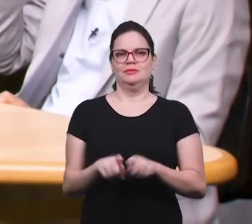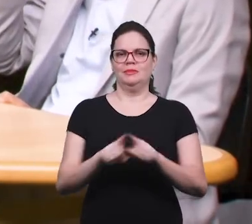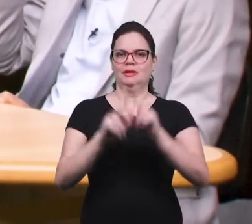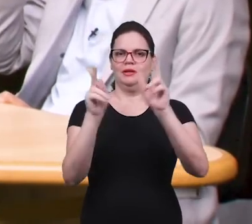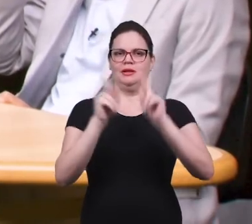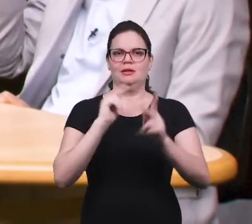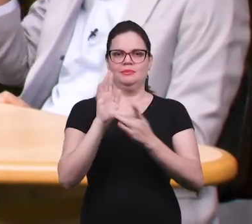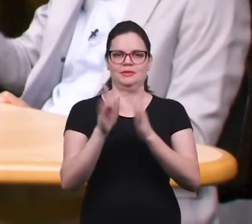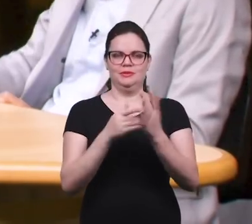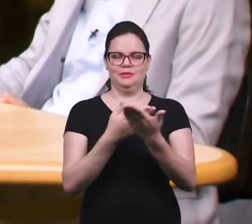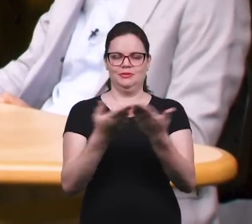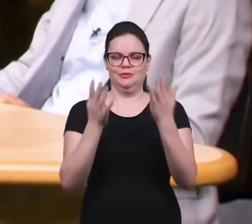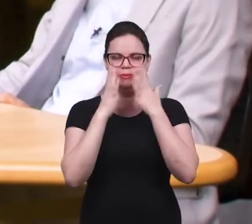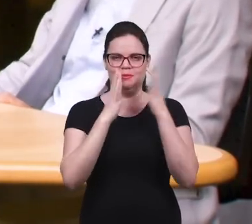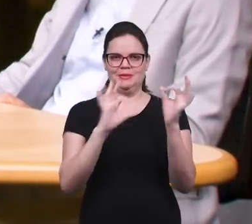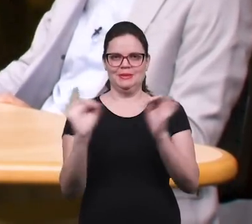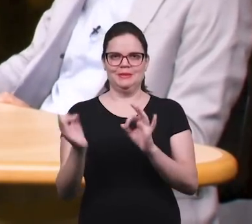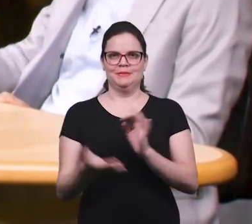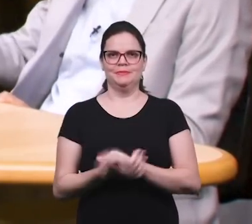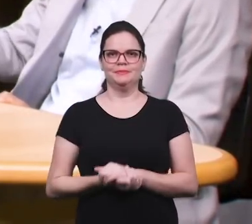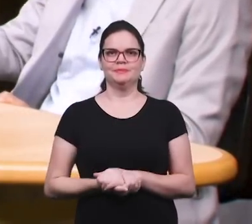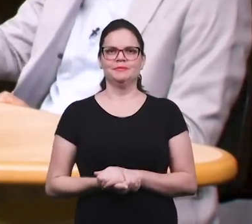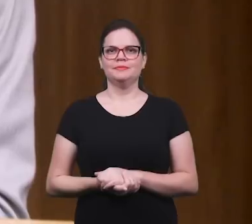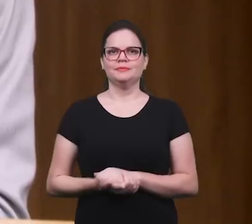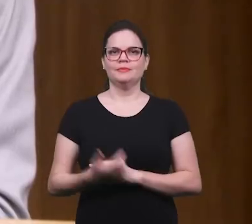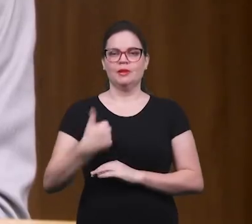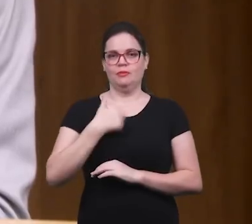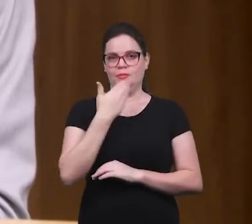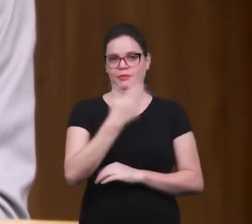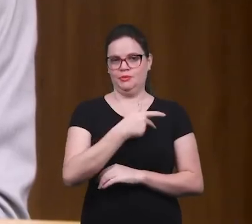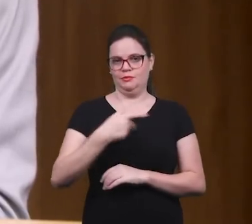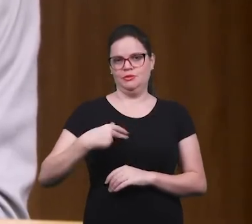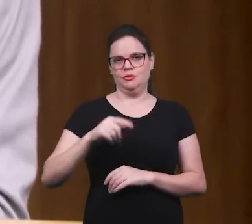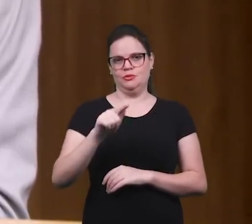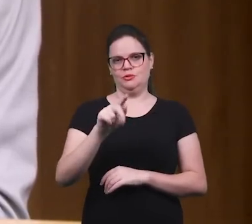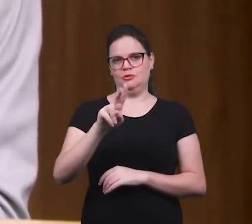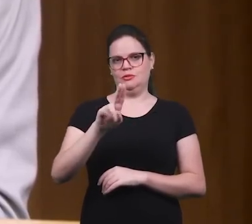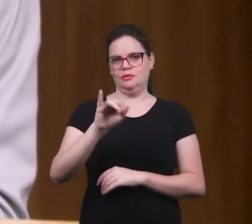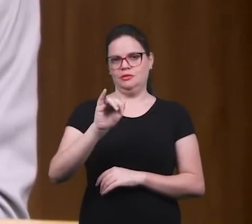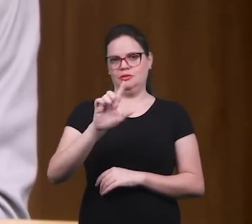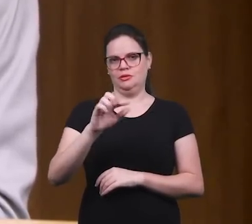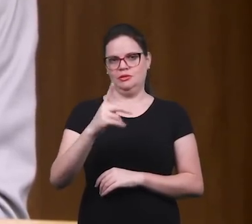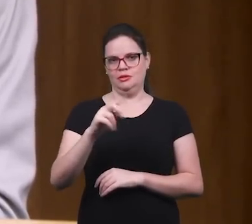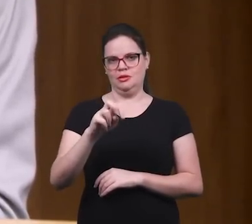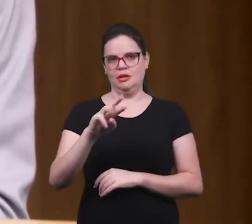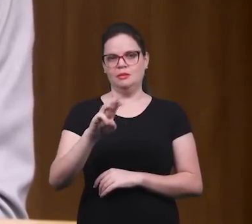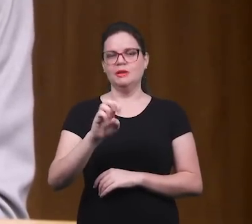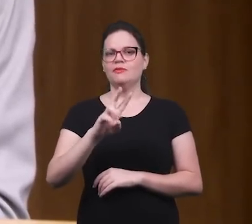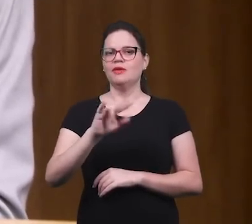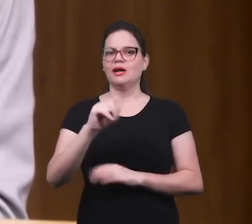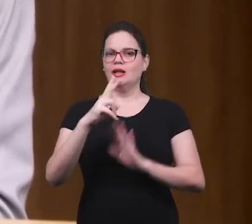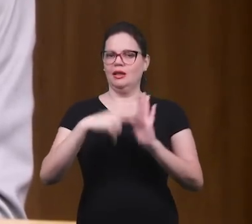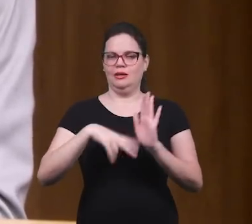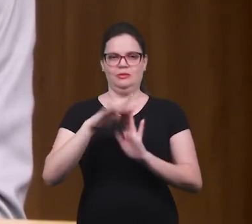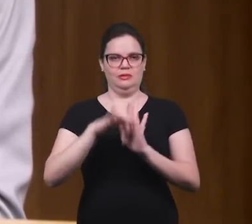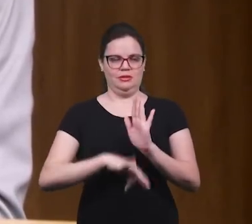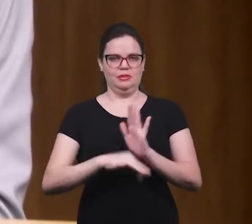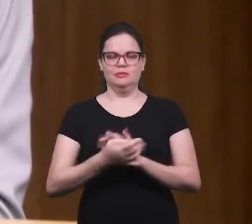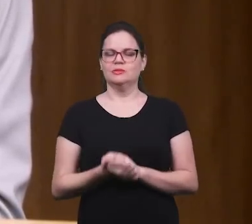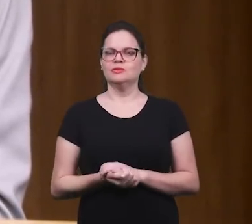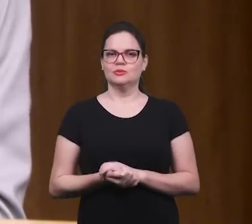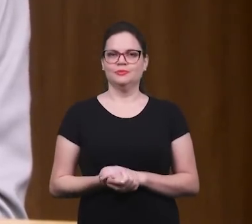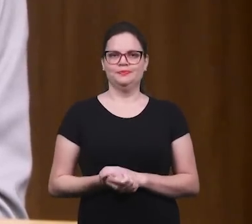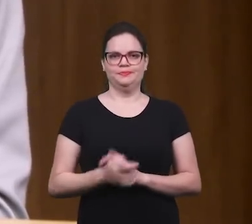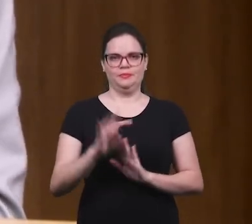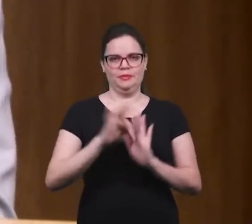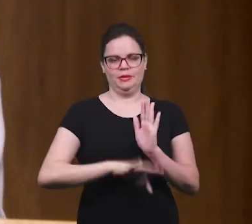estão acompanhando conosco esse programa. Amém. Eu vou pedir ao pastor Guilherme que possa ler o texto que dá base para o